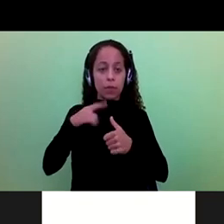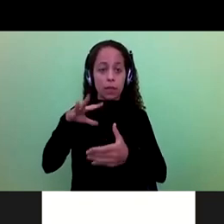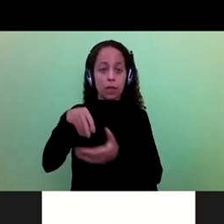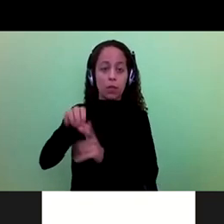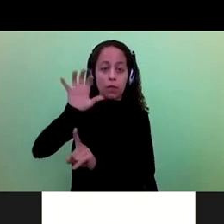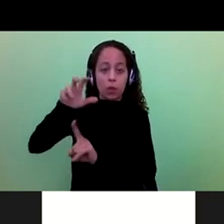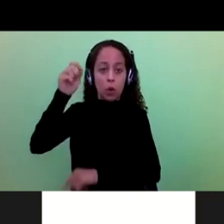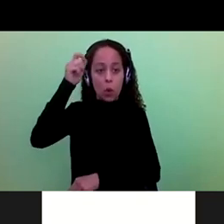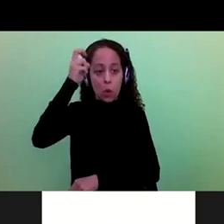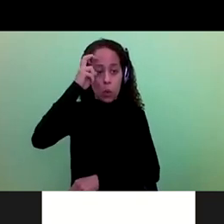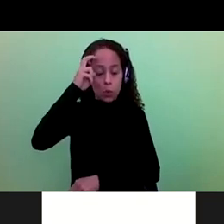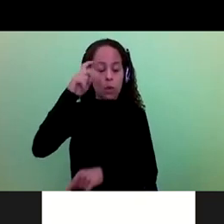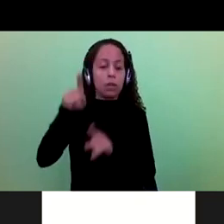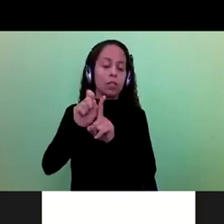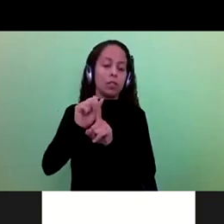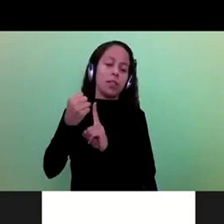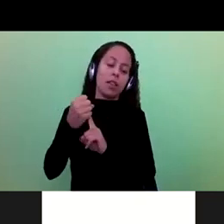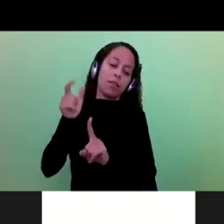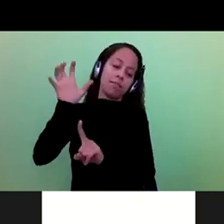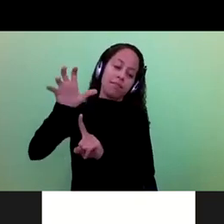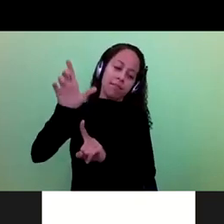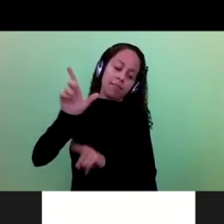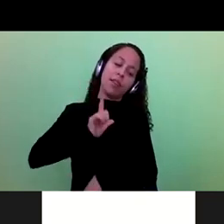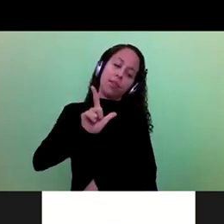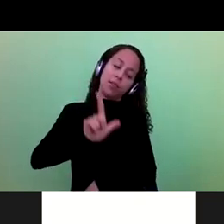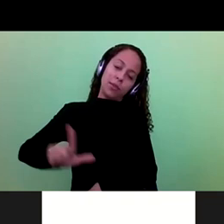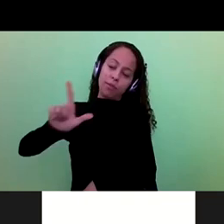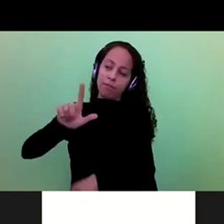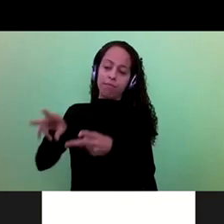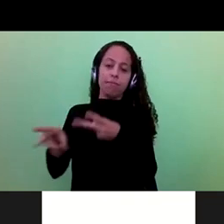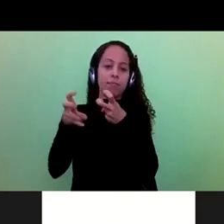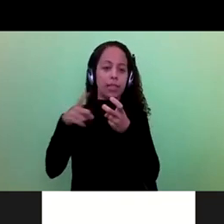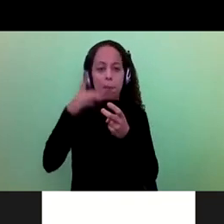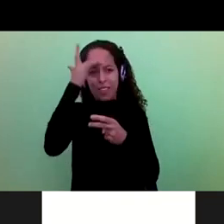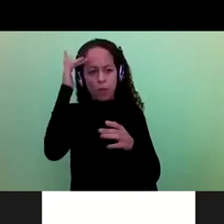social é muito presente, então é um posicionamento de resistência